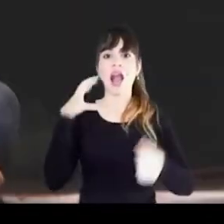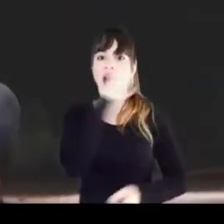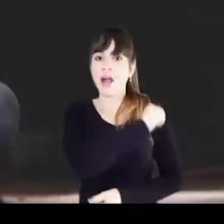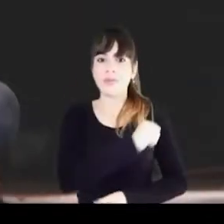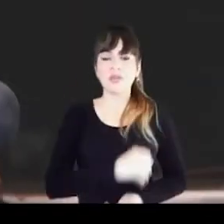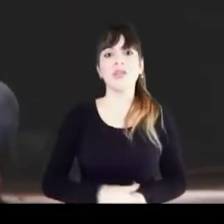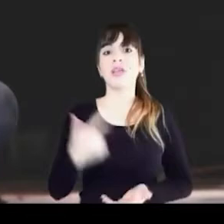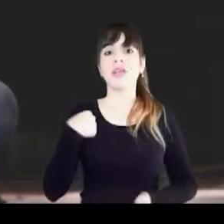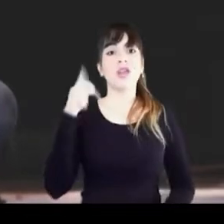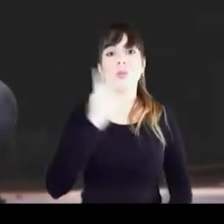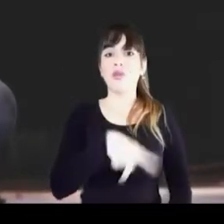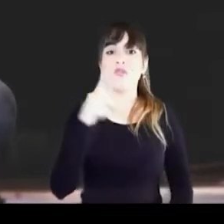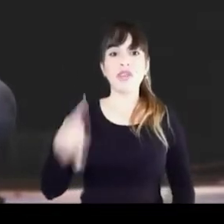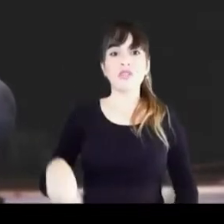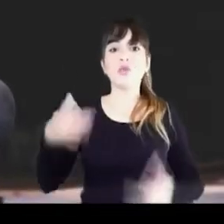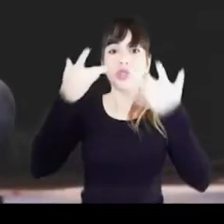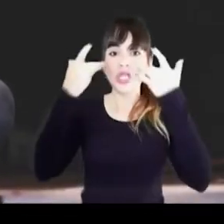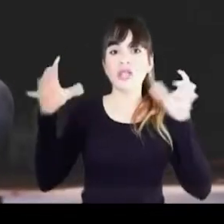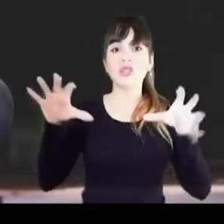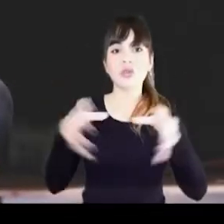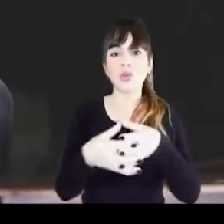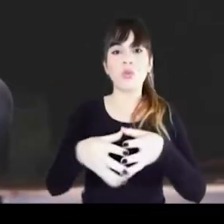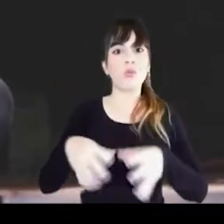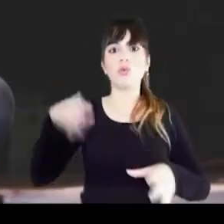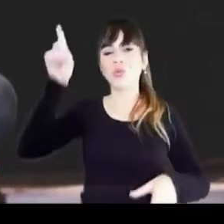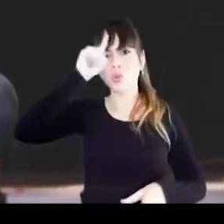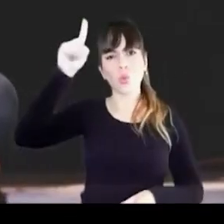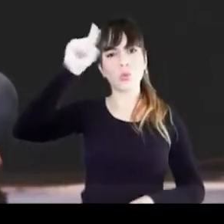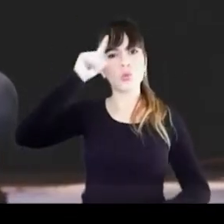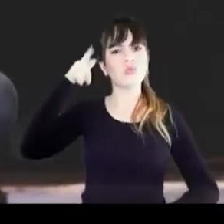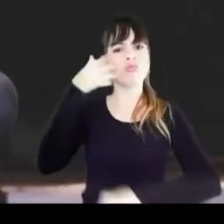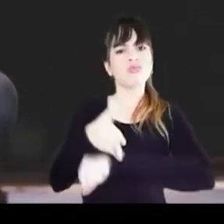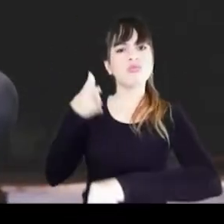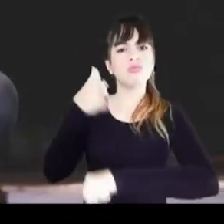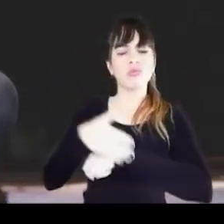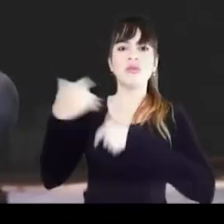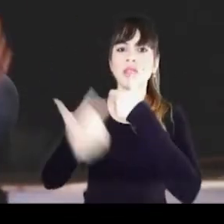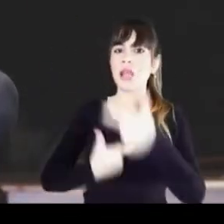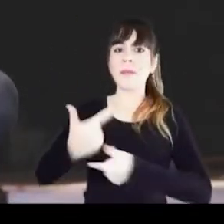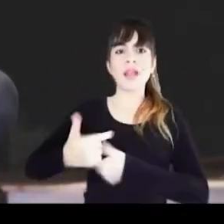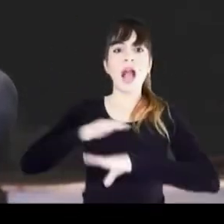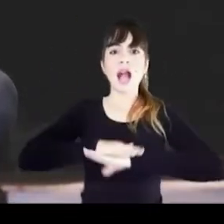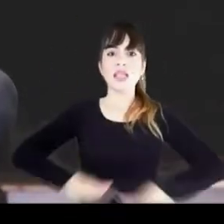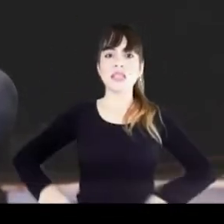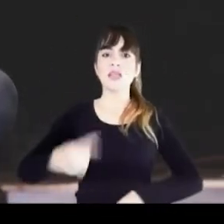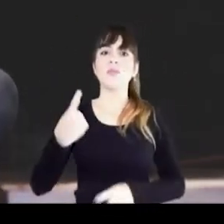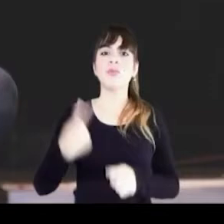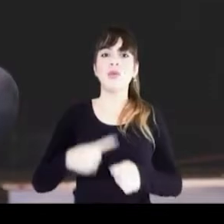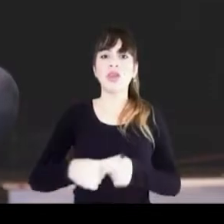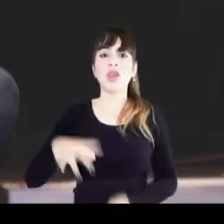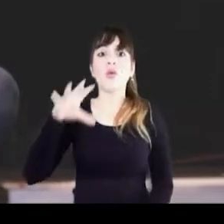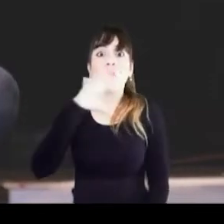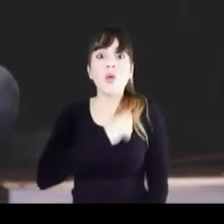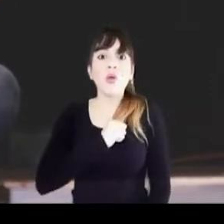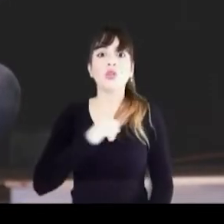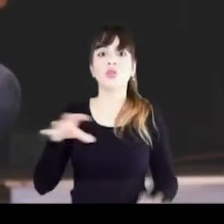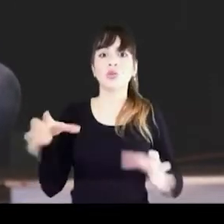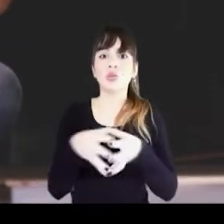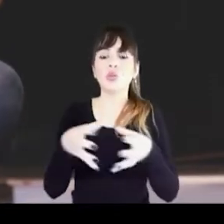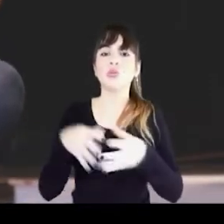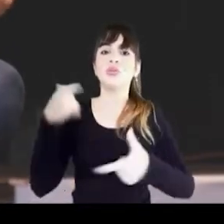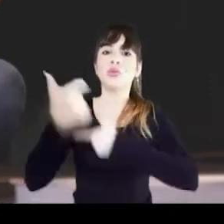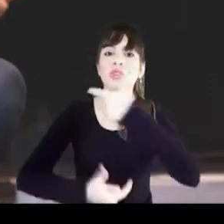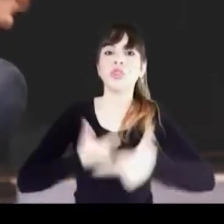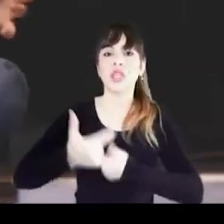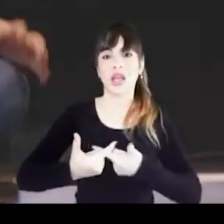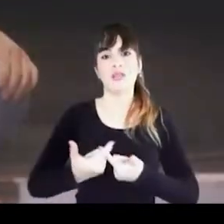E eu sou uma defensora assídua, assim, do teatro de grupo, por isso, sabe? Assim, é uma coisa que me cria um afeto grande. Eu gosto